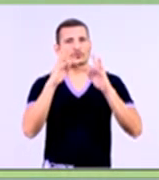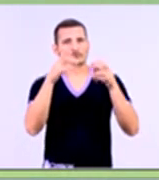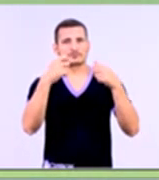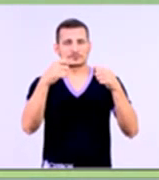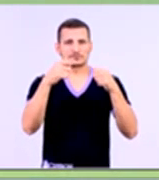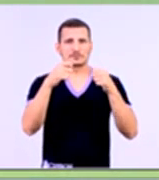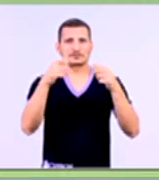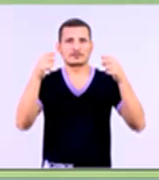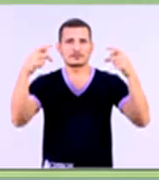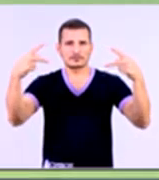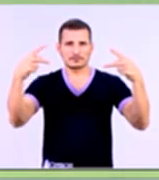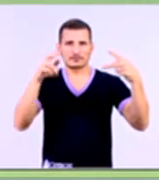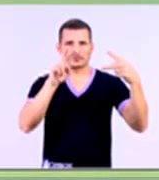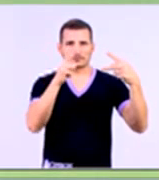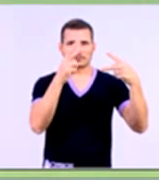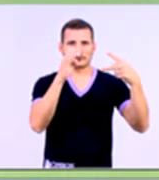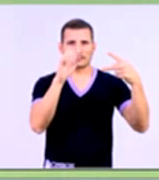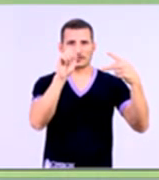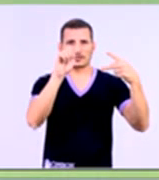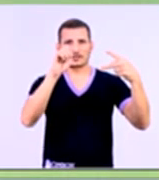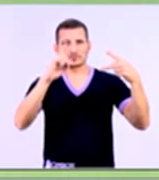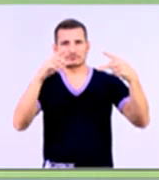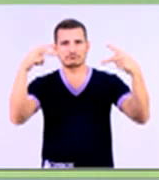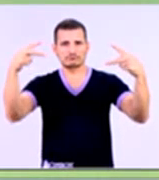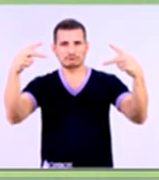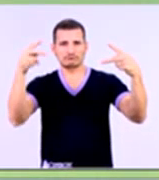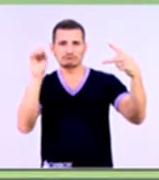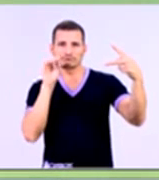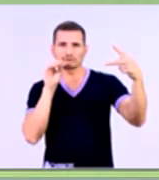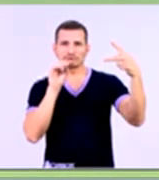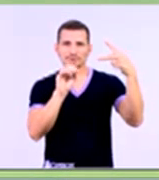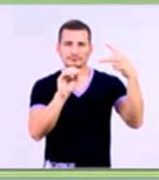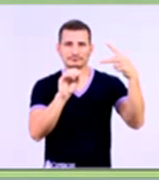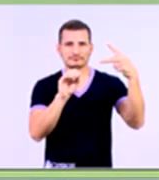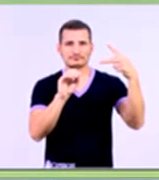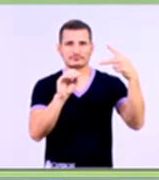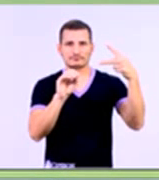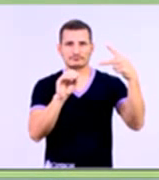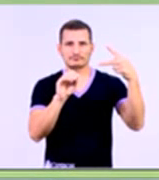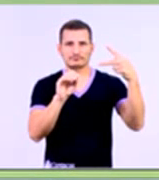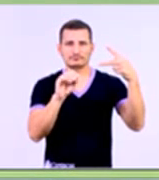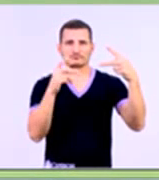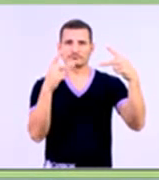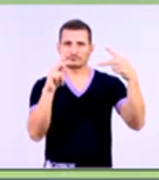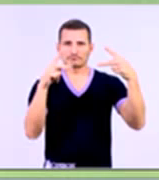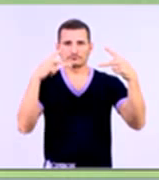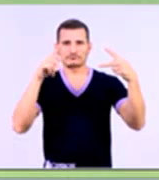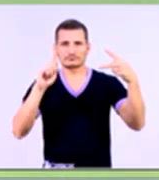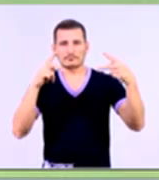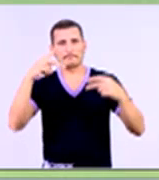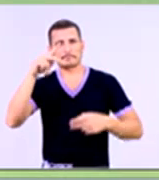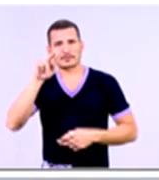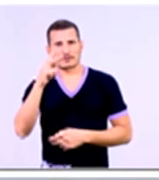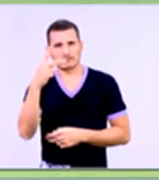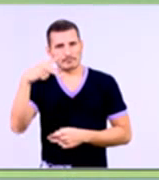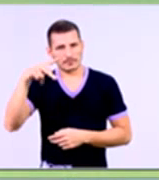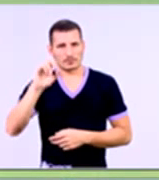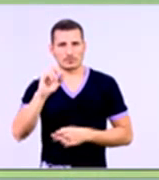da tag head, dentro da tag de cabeçalho da sua página PHP ou